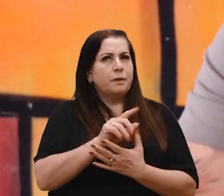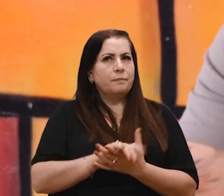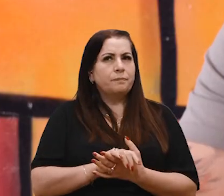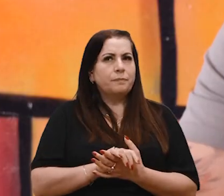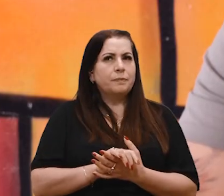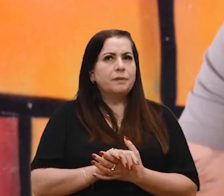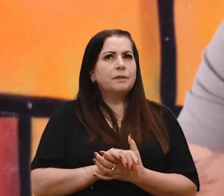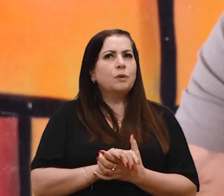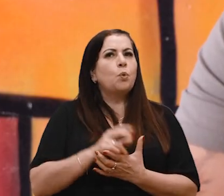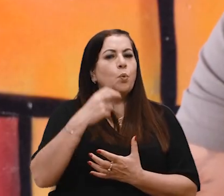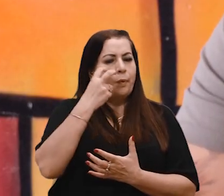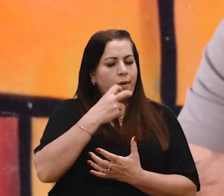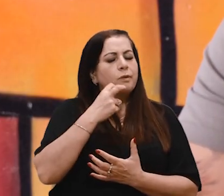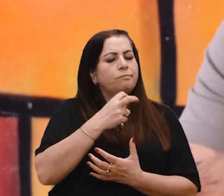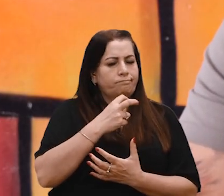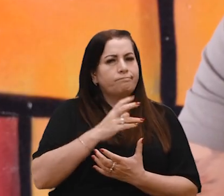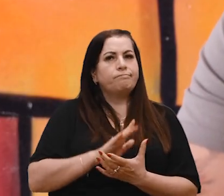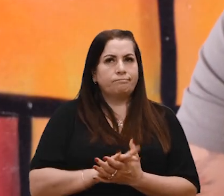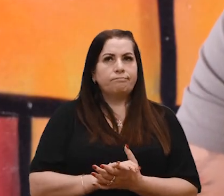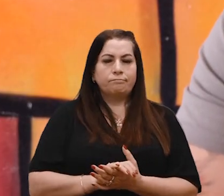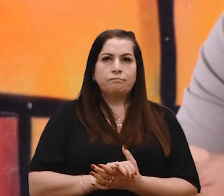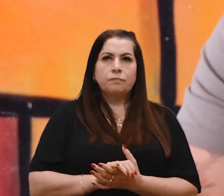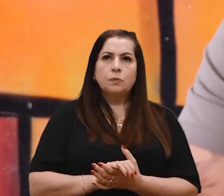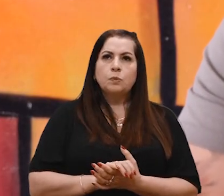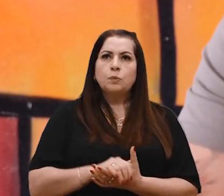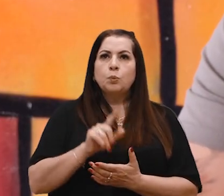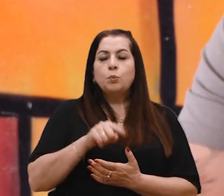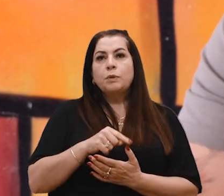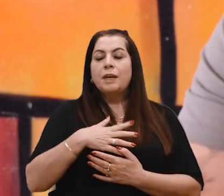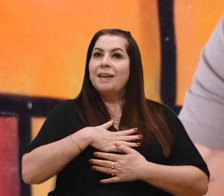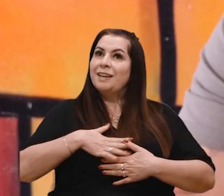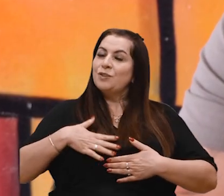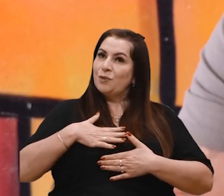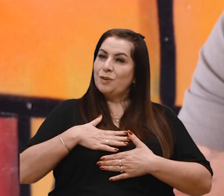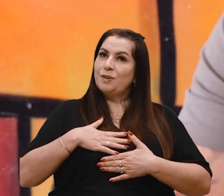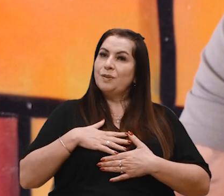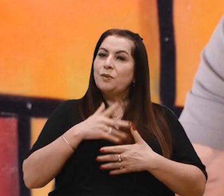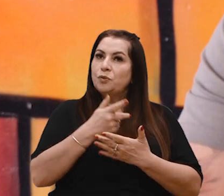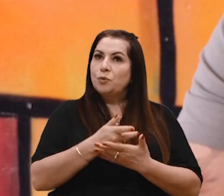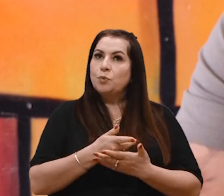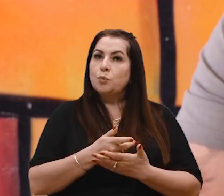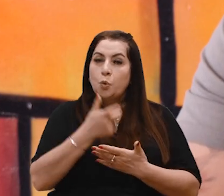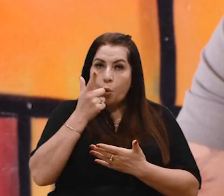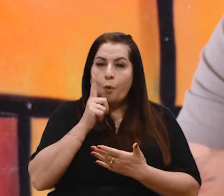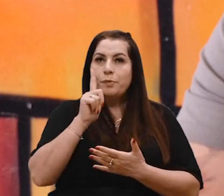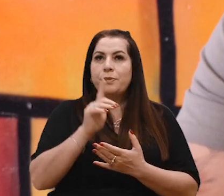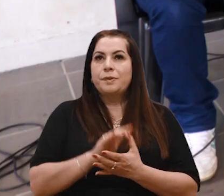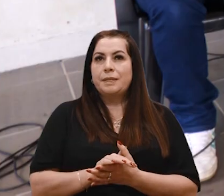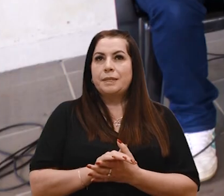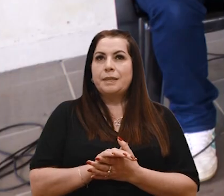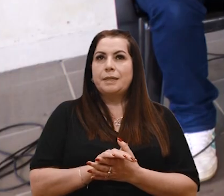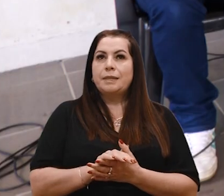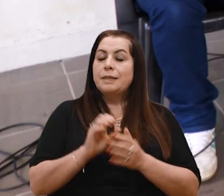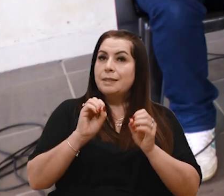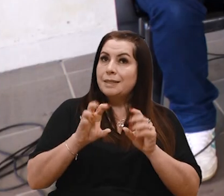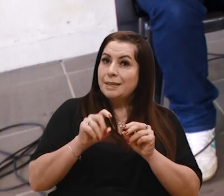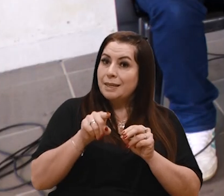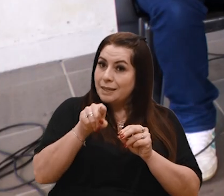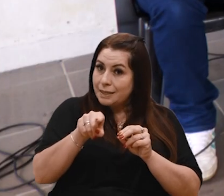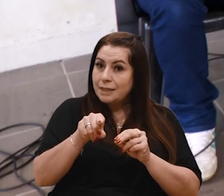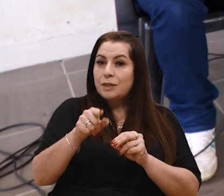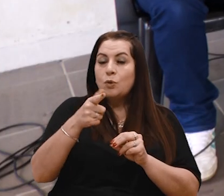mesmo é na parte oral. O que é gratificante é quando a gente